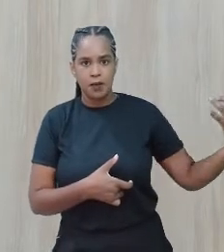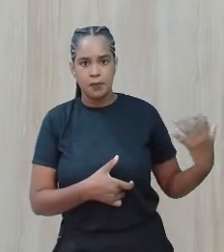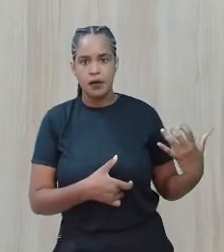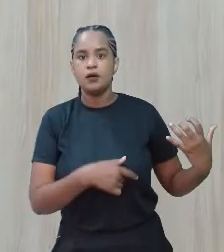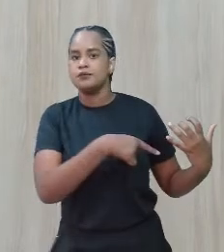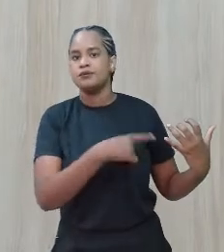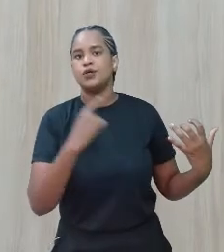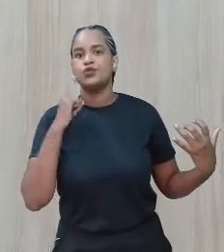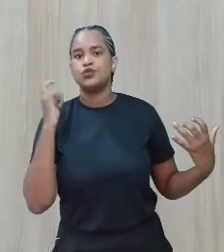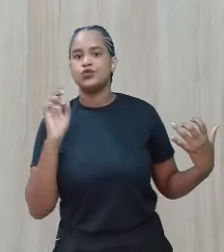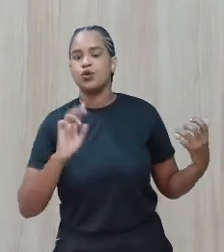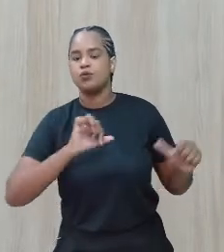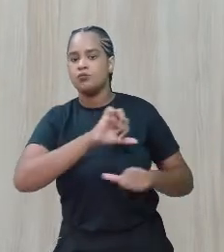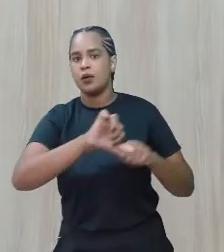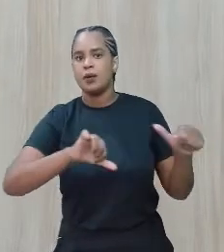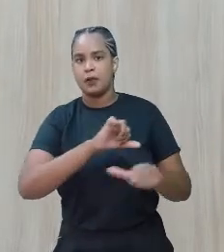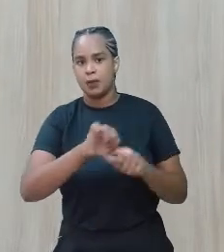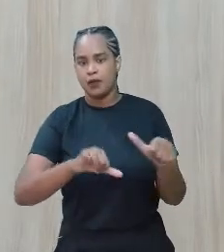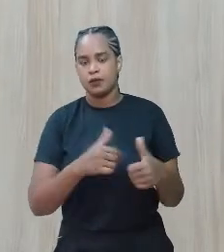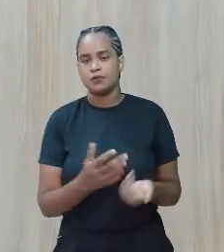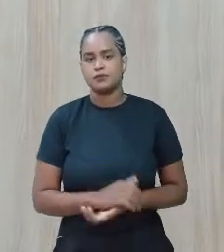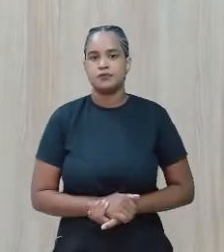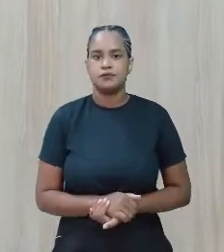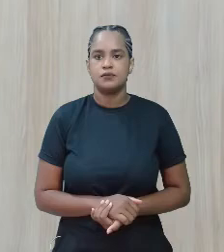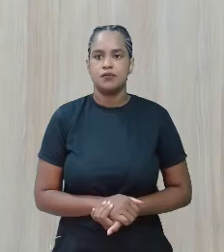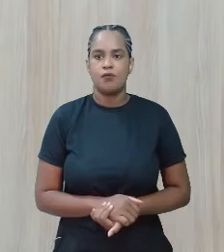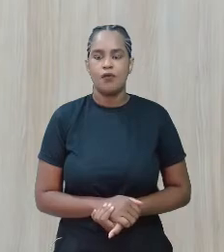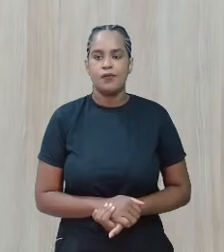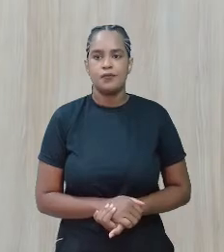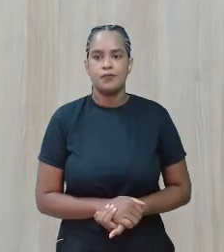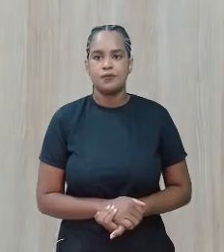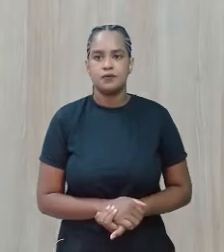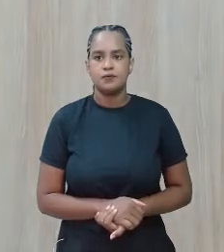instrumento é que vai gerar essa modificação na sonoridade.